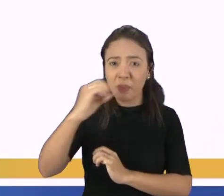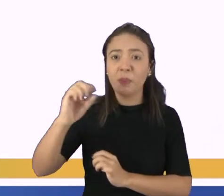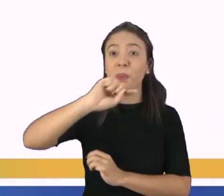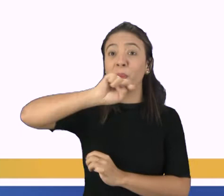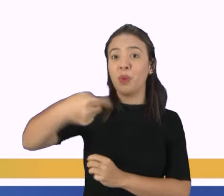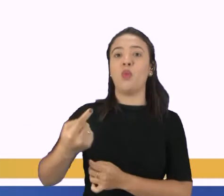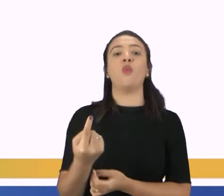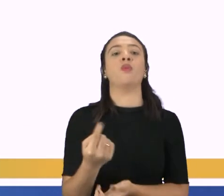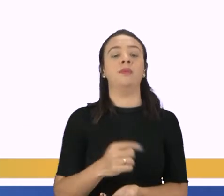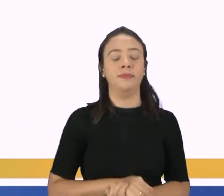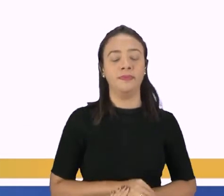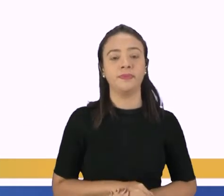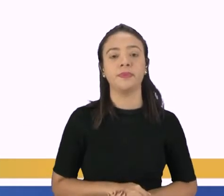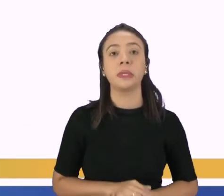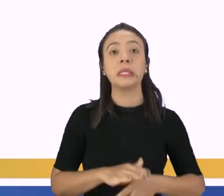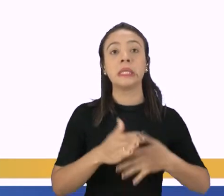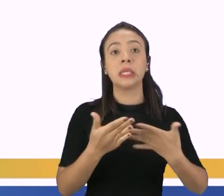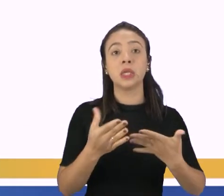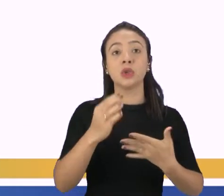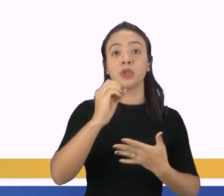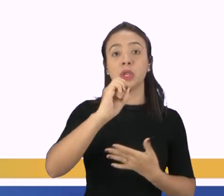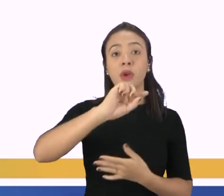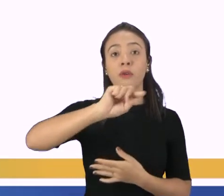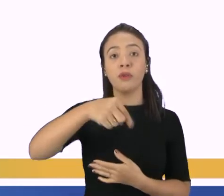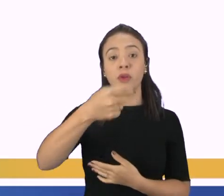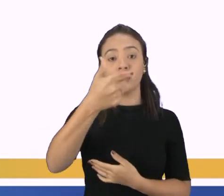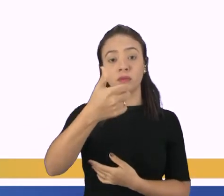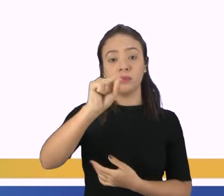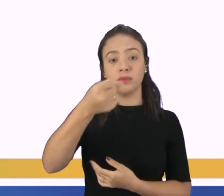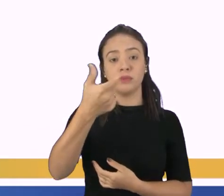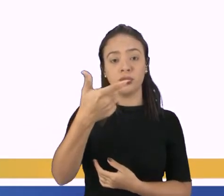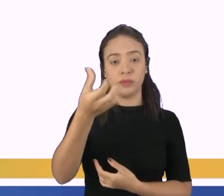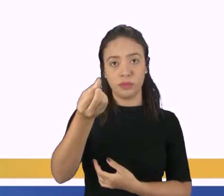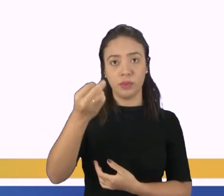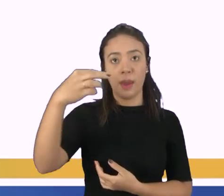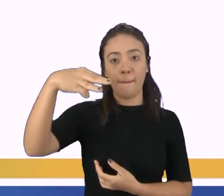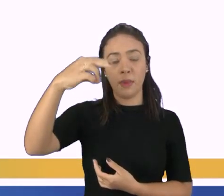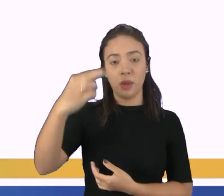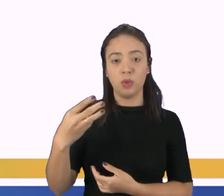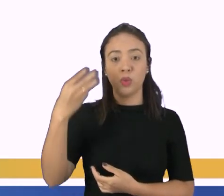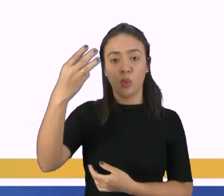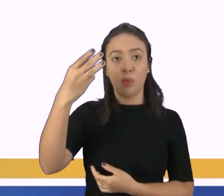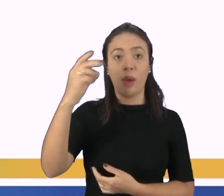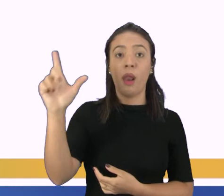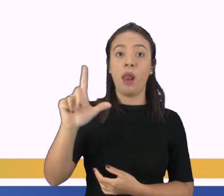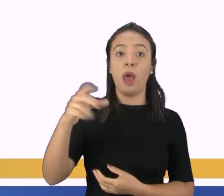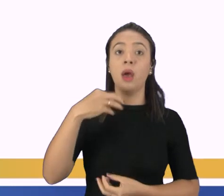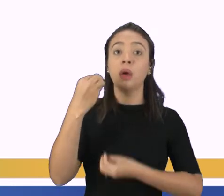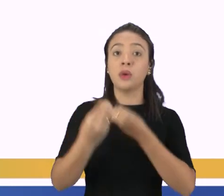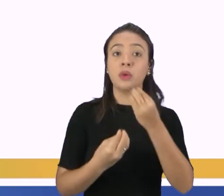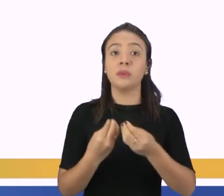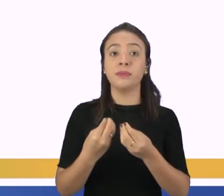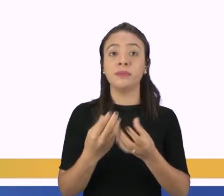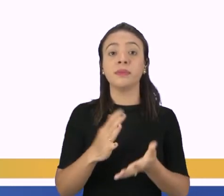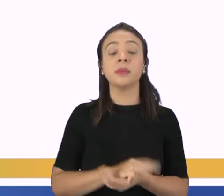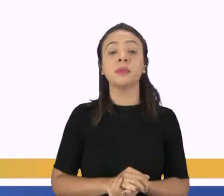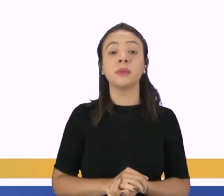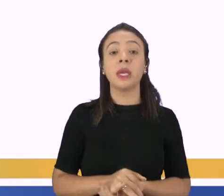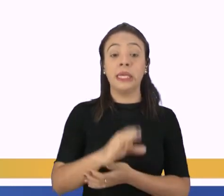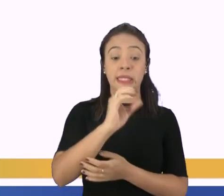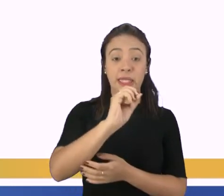litros. Então, 0,2826 metros cúbicos em litro é igual